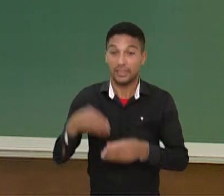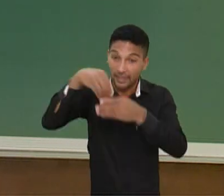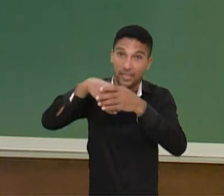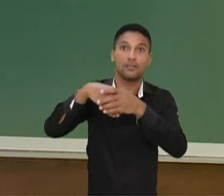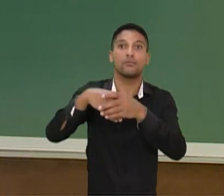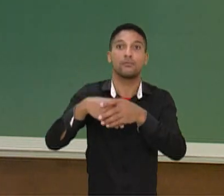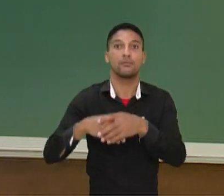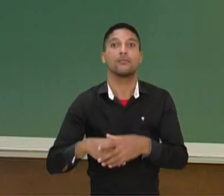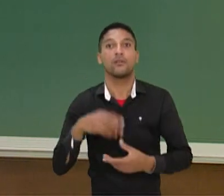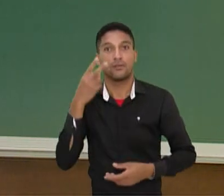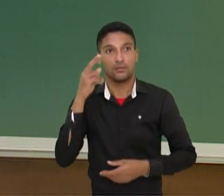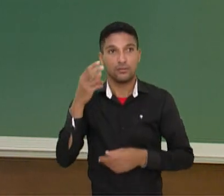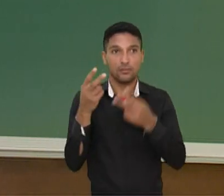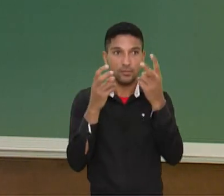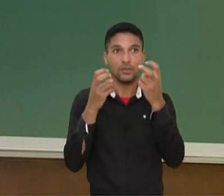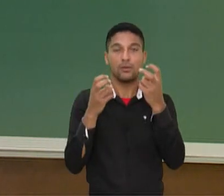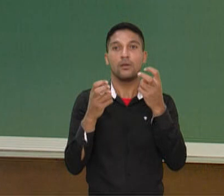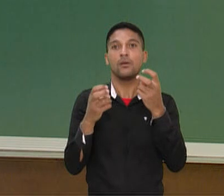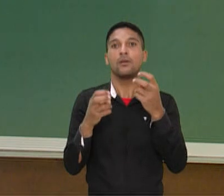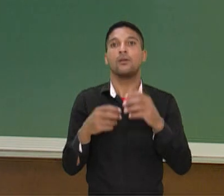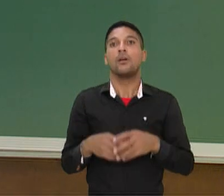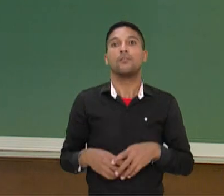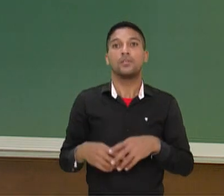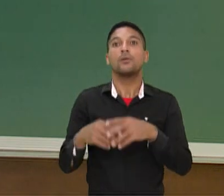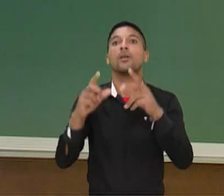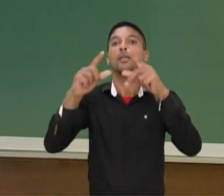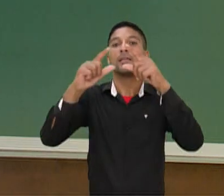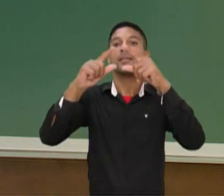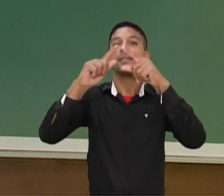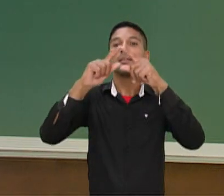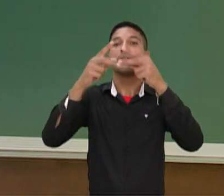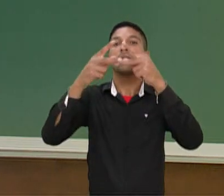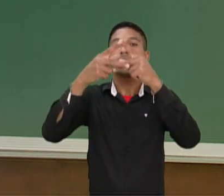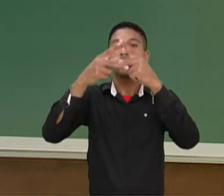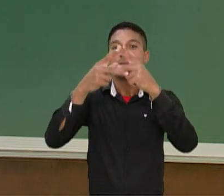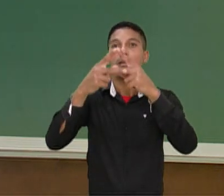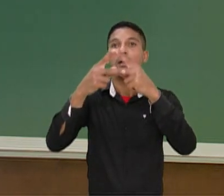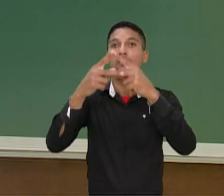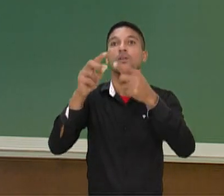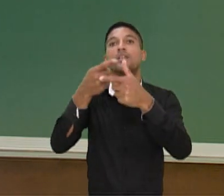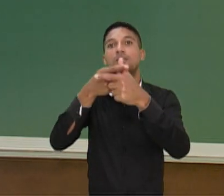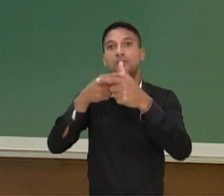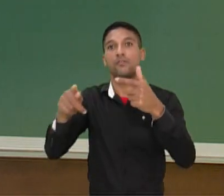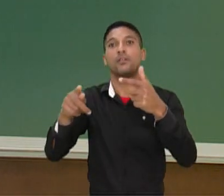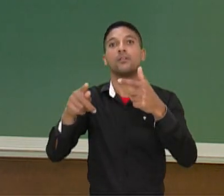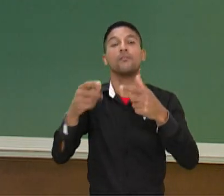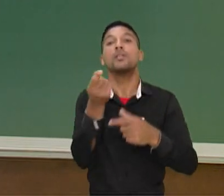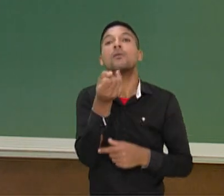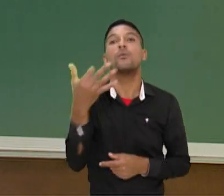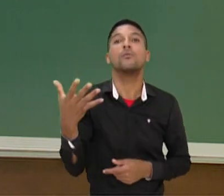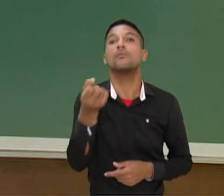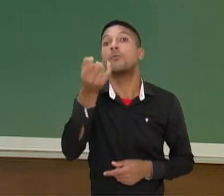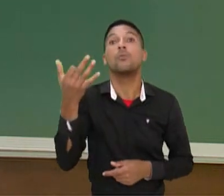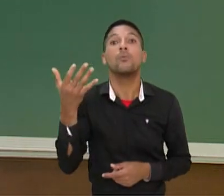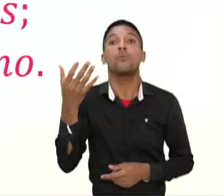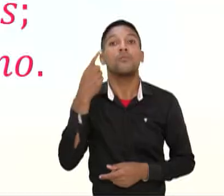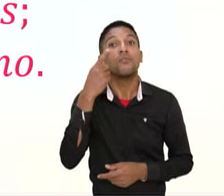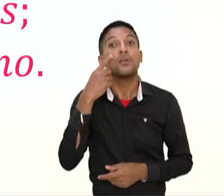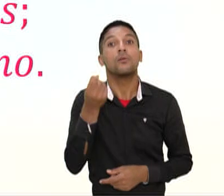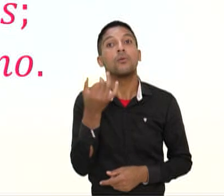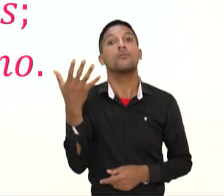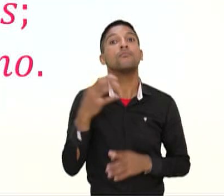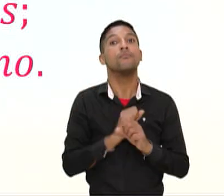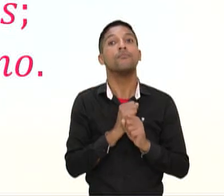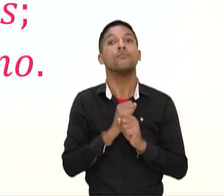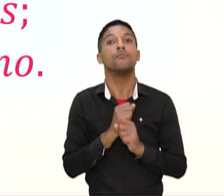coisa. Tenta entender, divide em triângulos, conta lá, ok? Então, ó, a soma dos ângulos internos de um